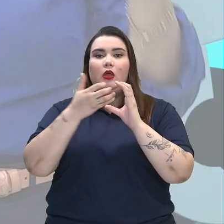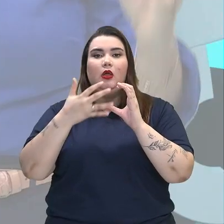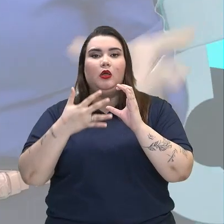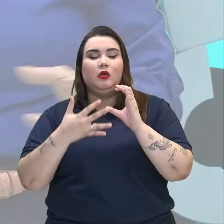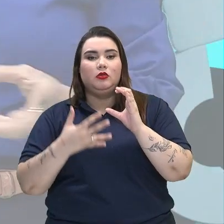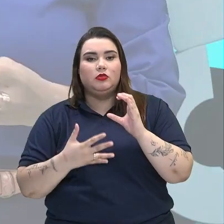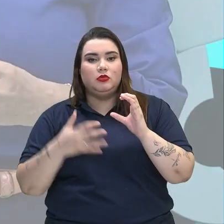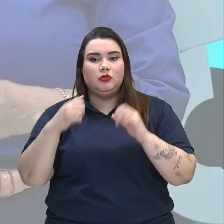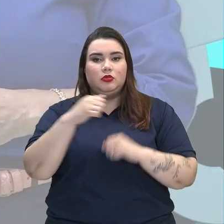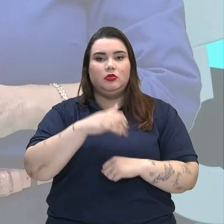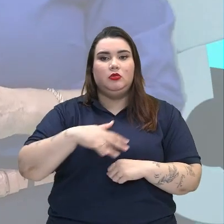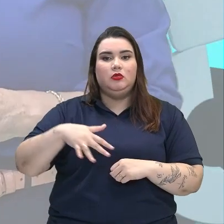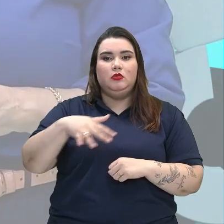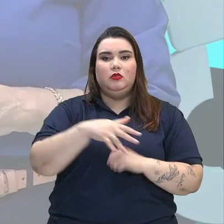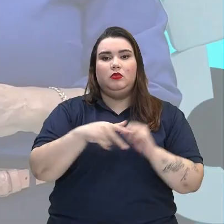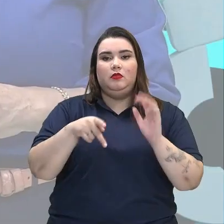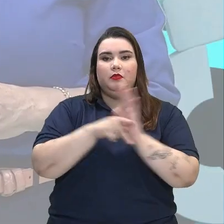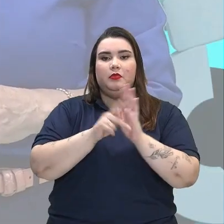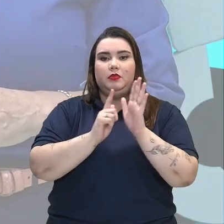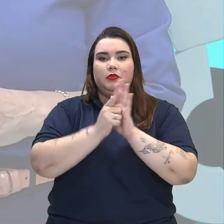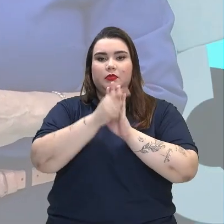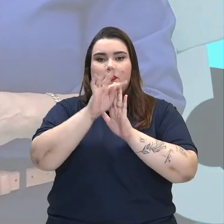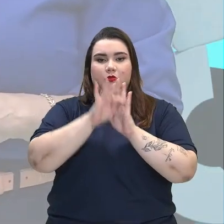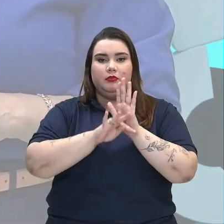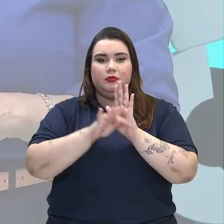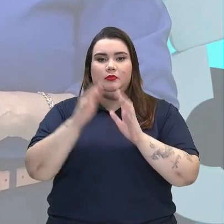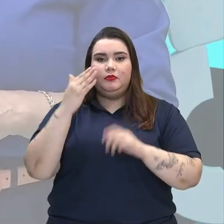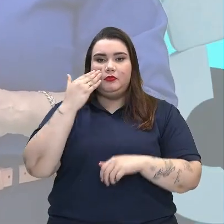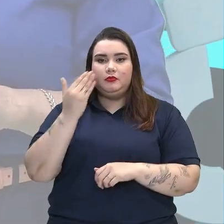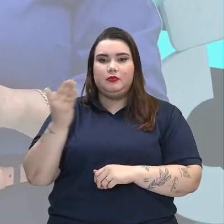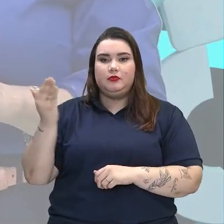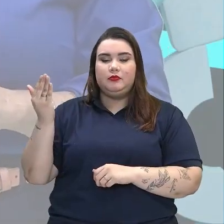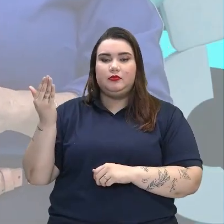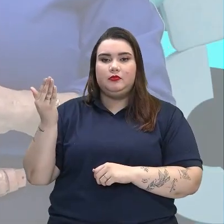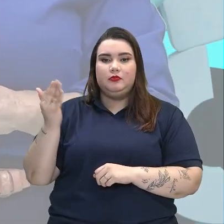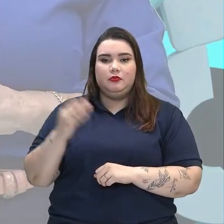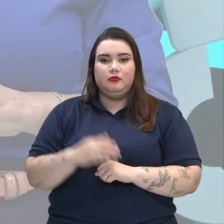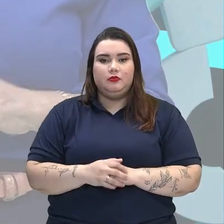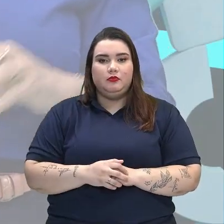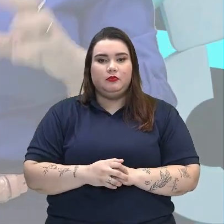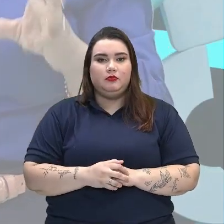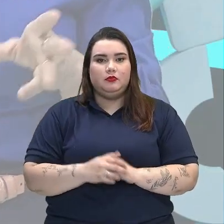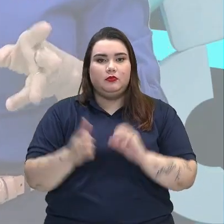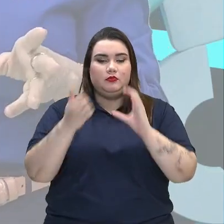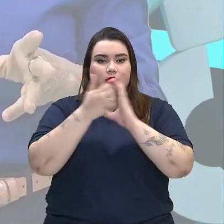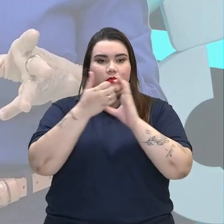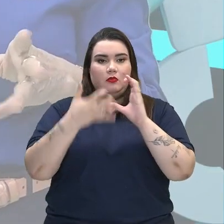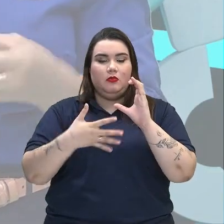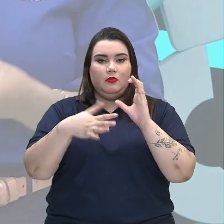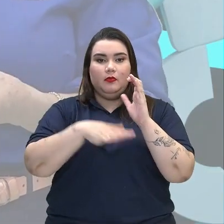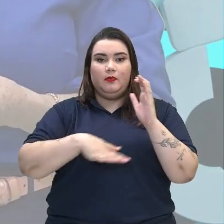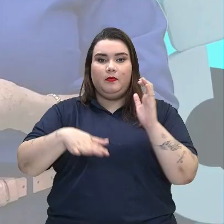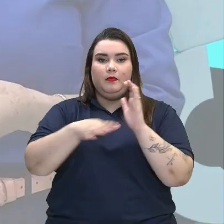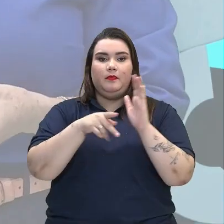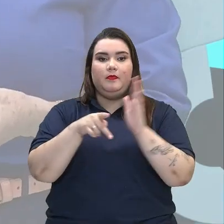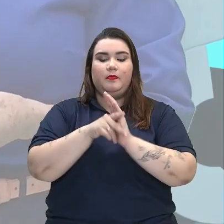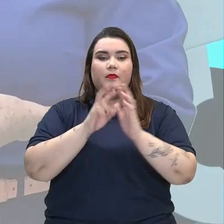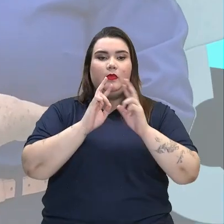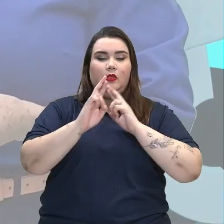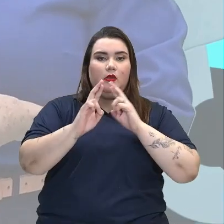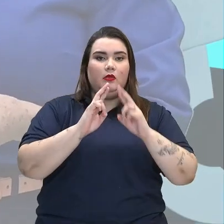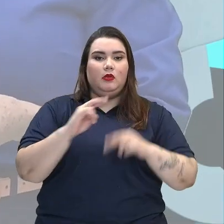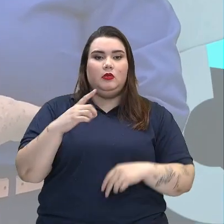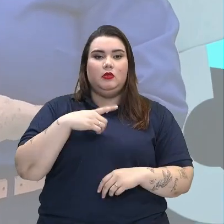características gerais desse gênero textual. Então, como características gerais da entrevista,